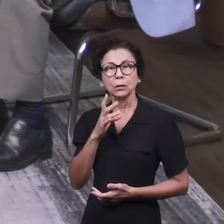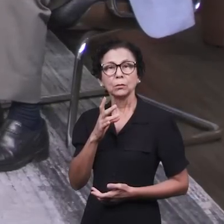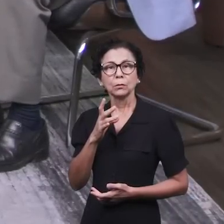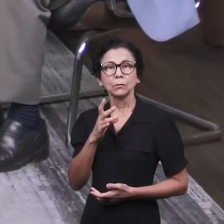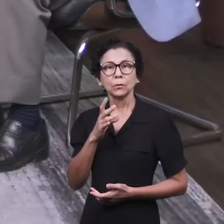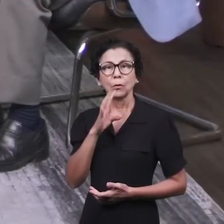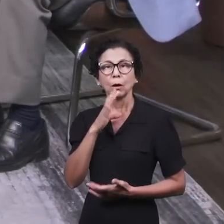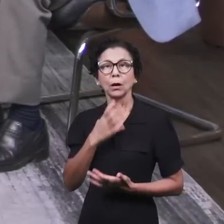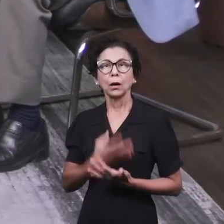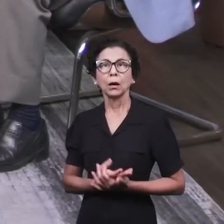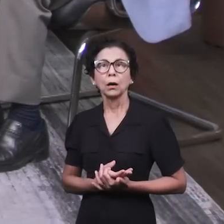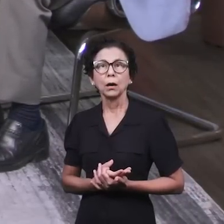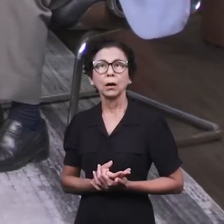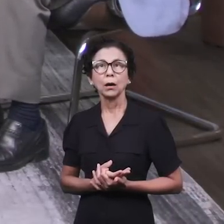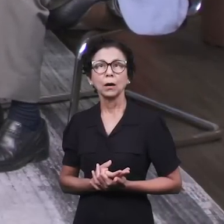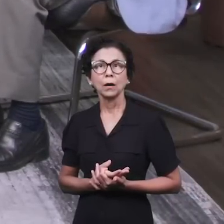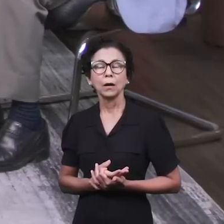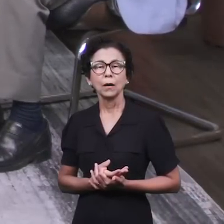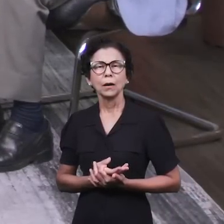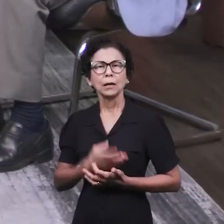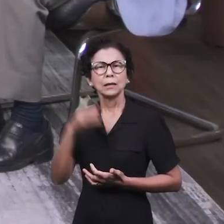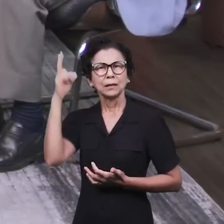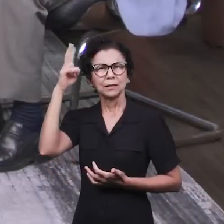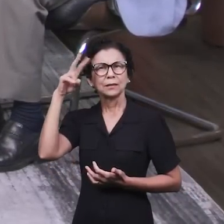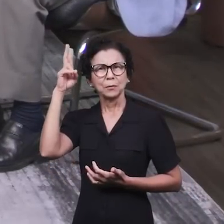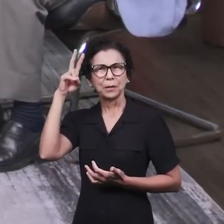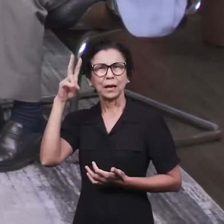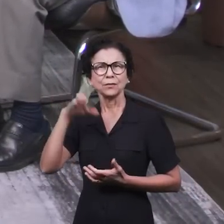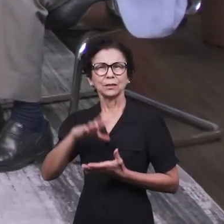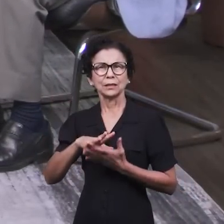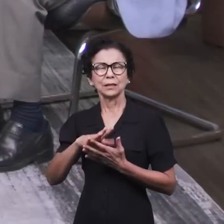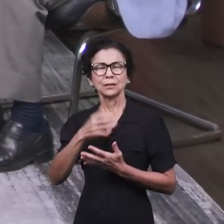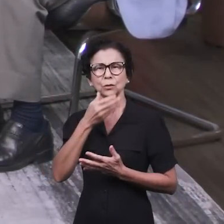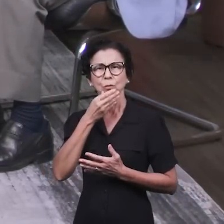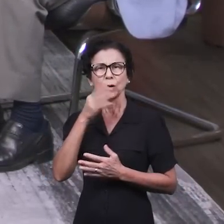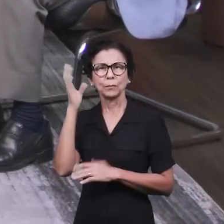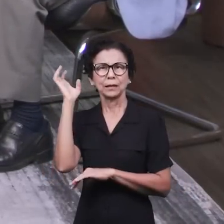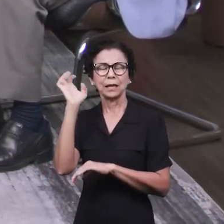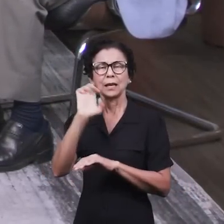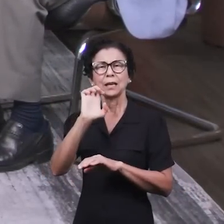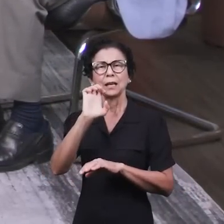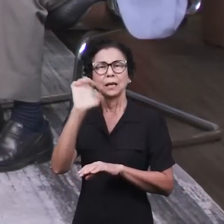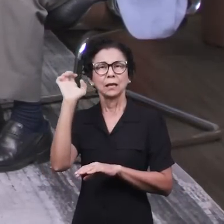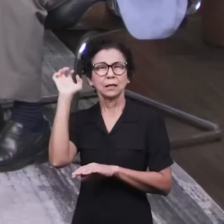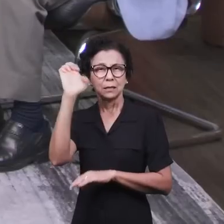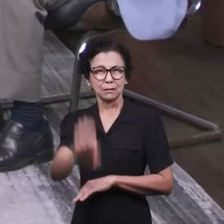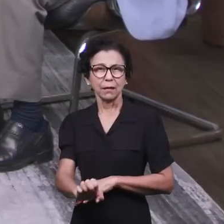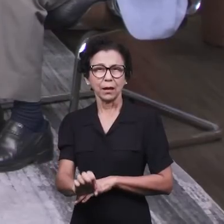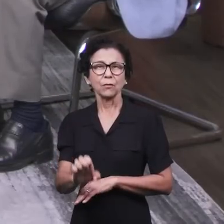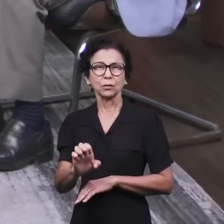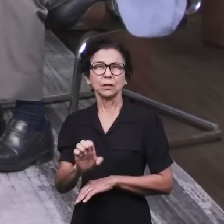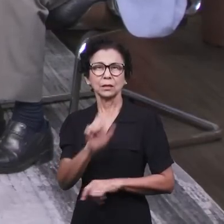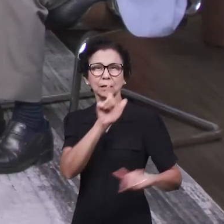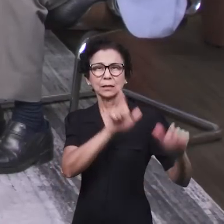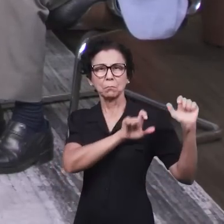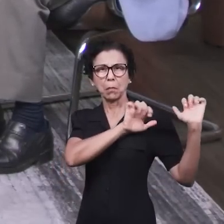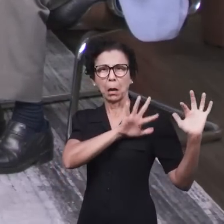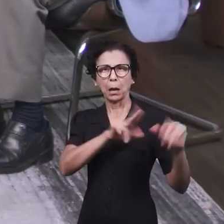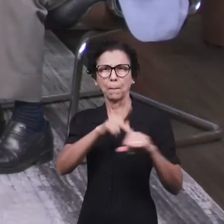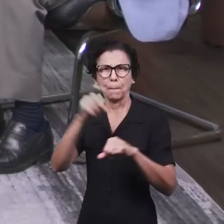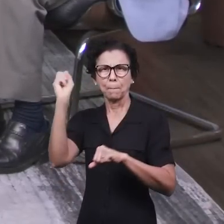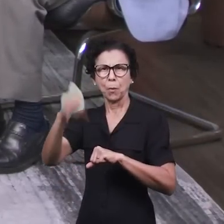quando eu olho para o chão, ele se lembrava das vestes de Estevão que ele guardou ali. Então